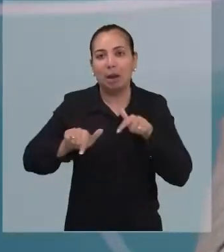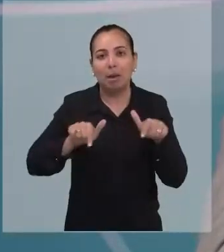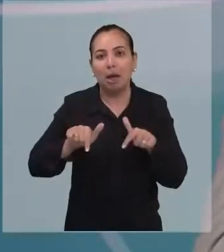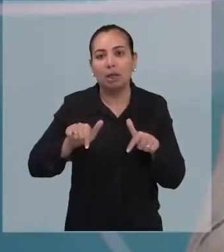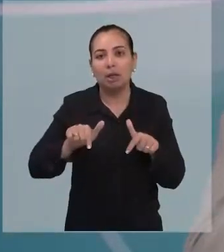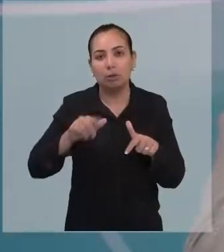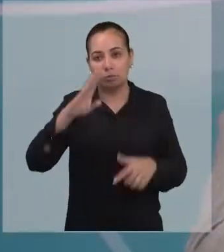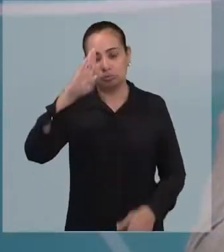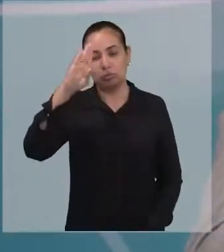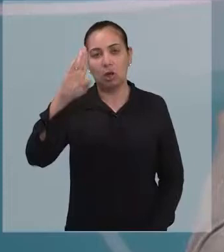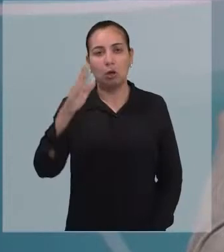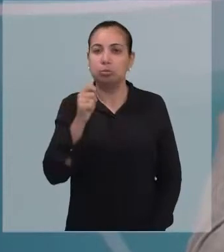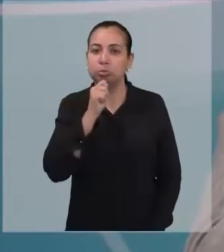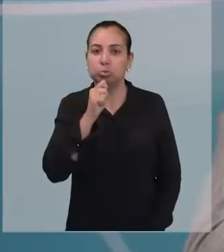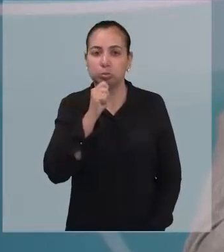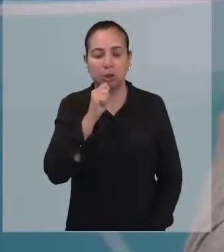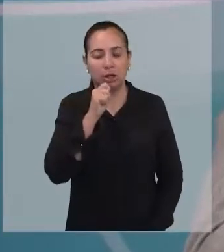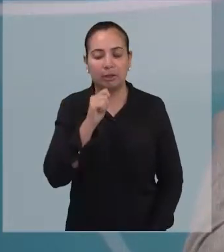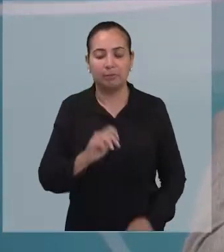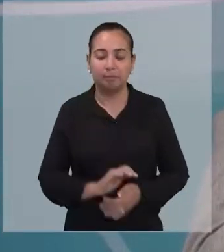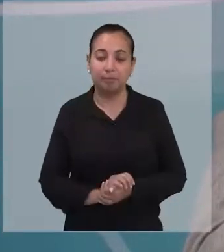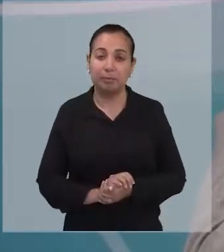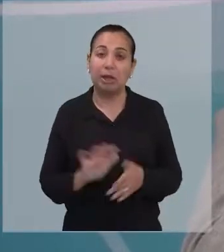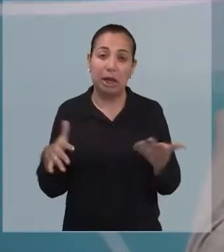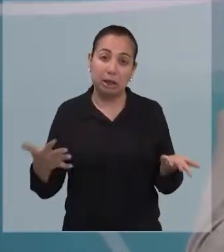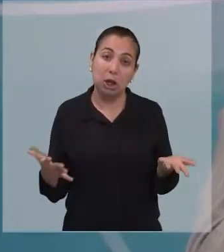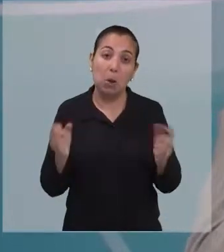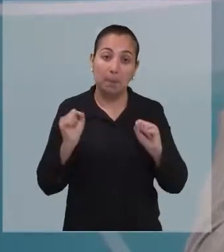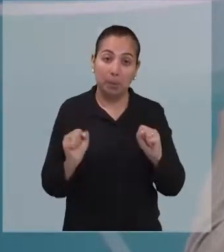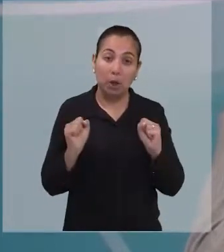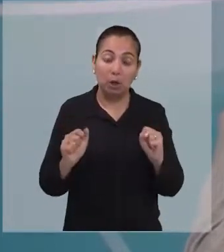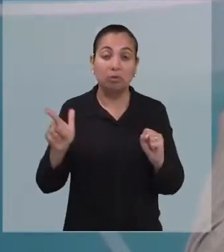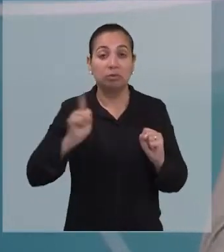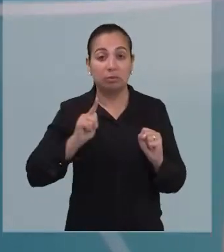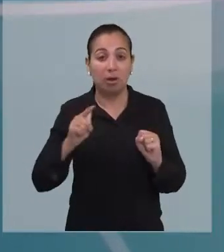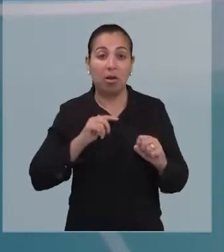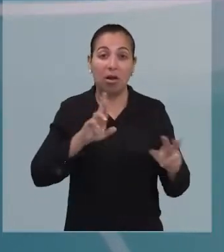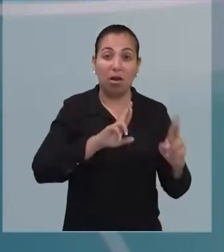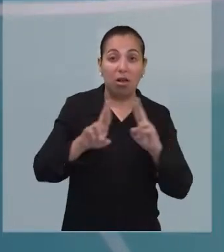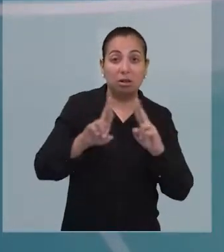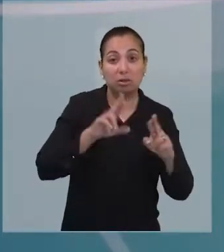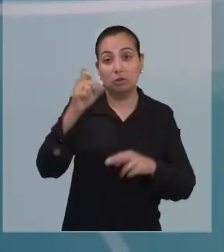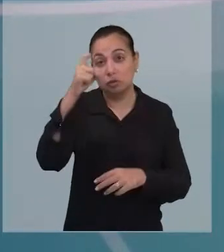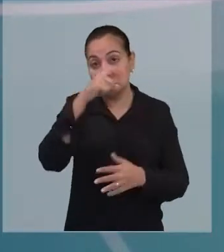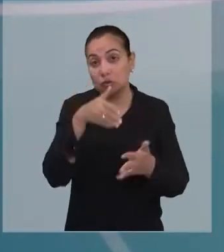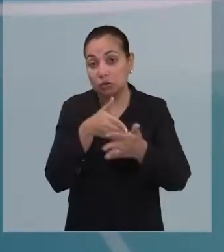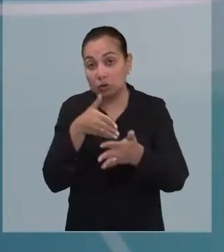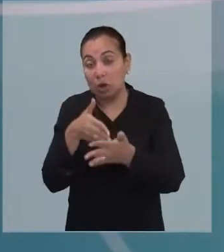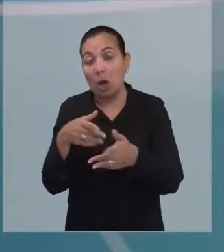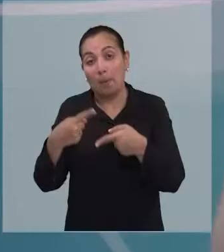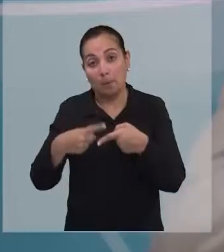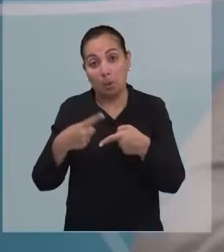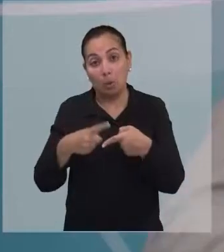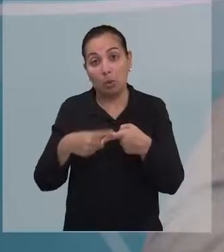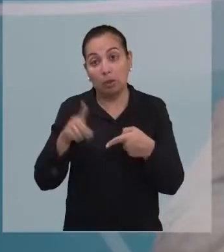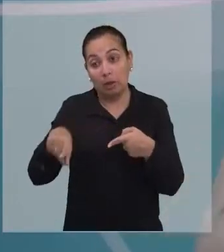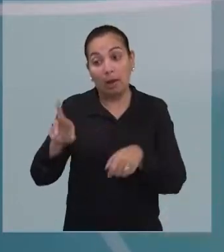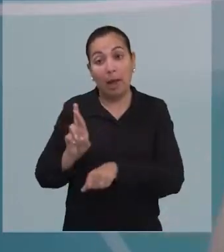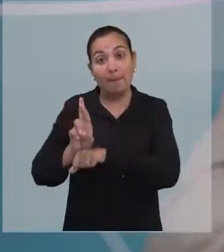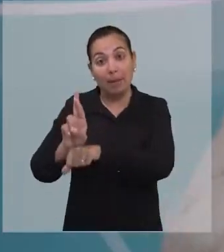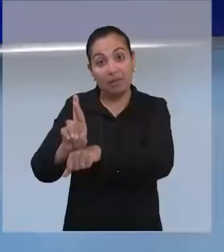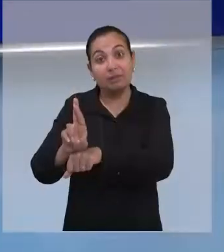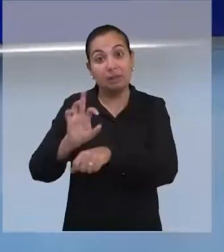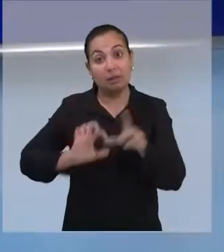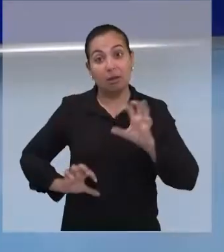uma relação que pode causar dificuldade, porque é um general da ativa, que representa o Exército, dentro do governo. Então,